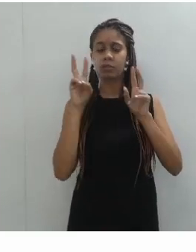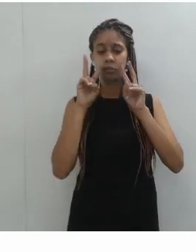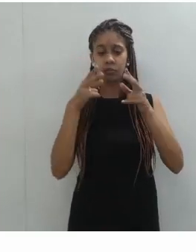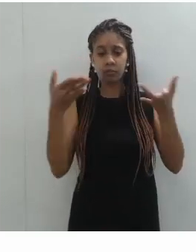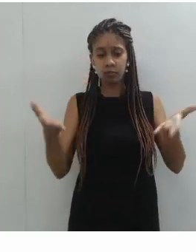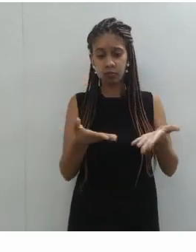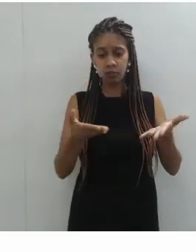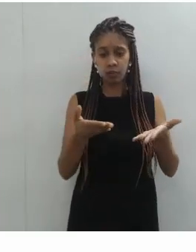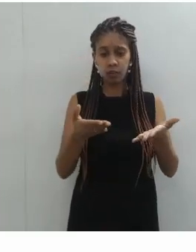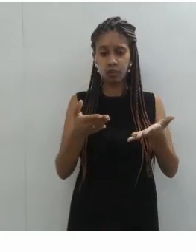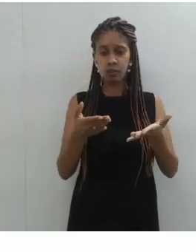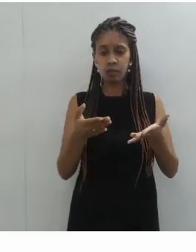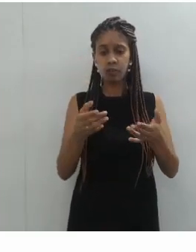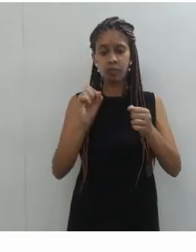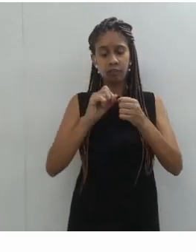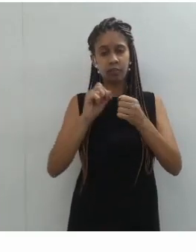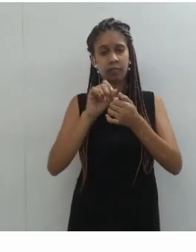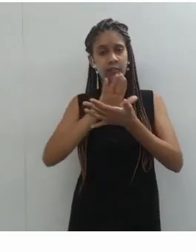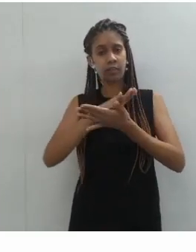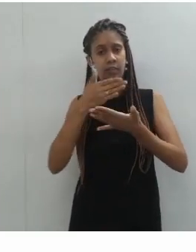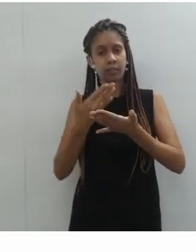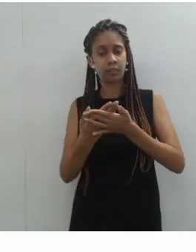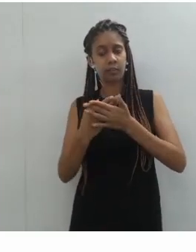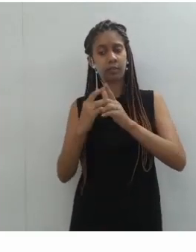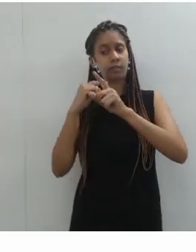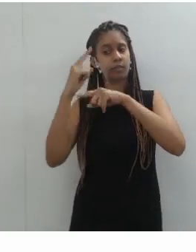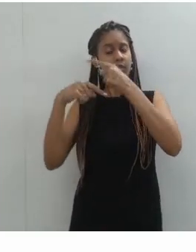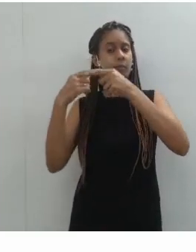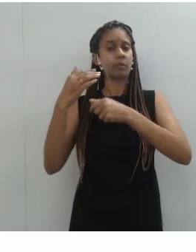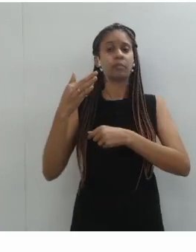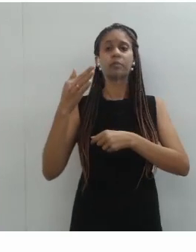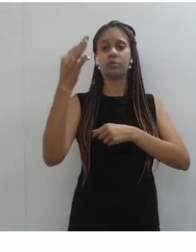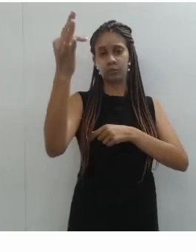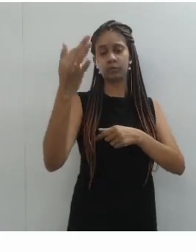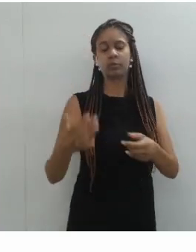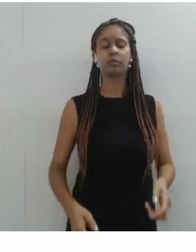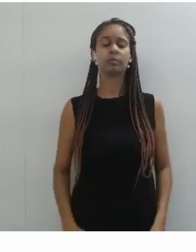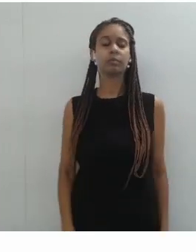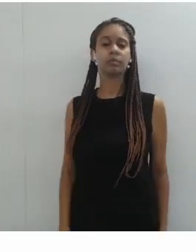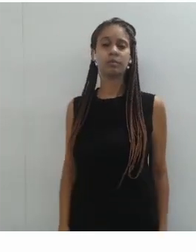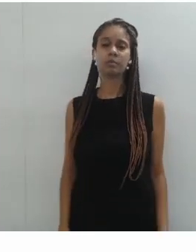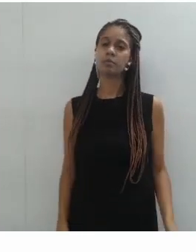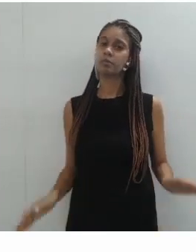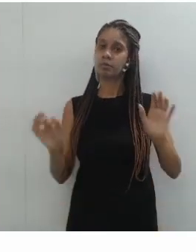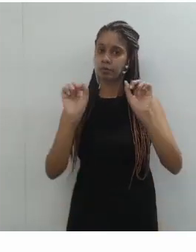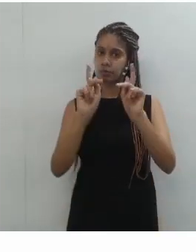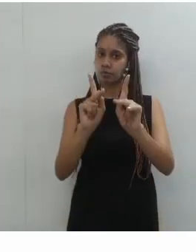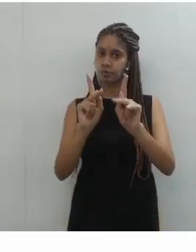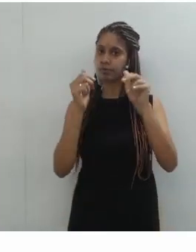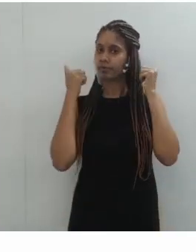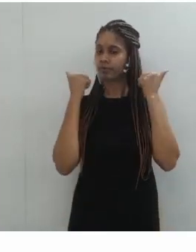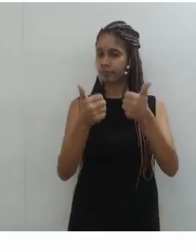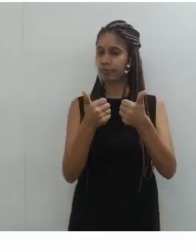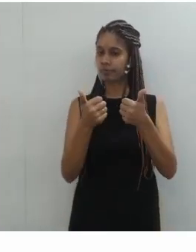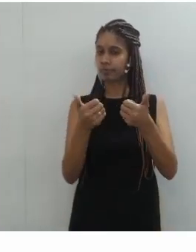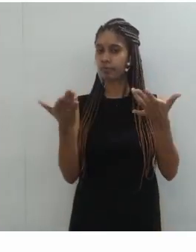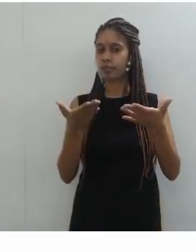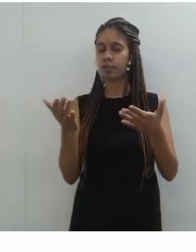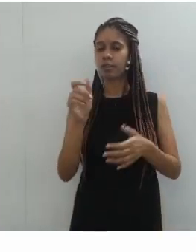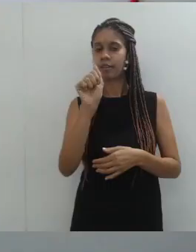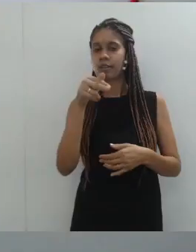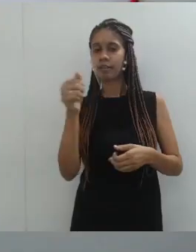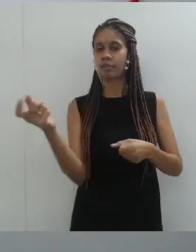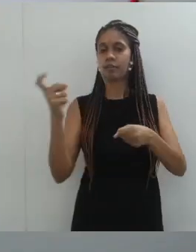e interpretações feitas nos tempos advindos. Tranquilo? Bacana? Traz aqui para mim,